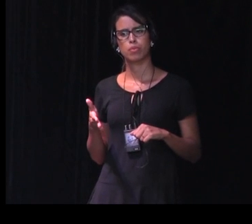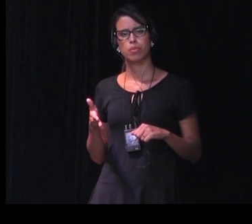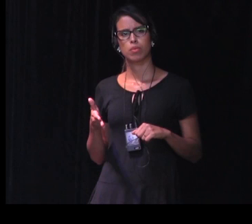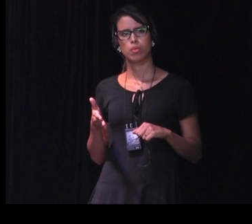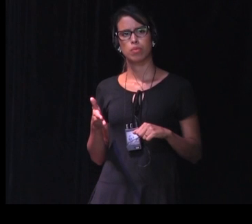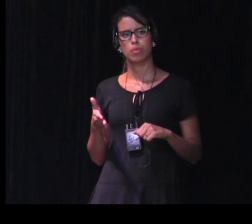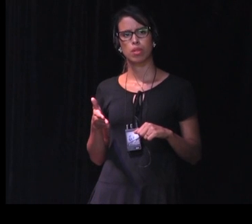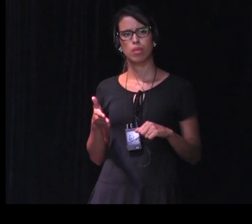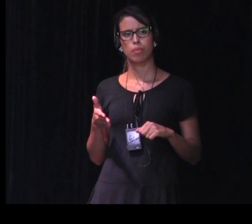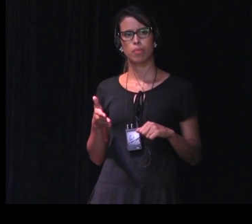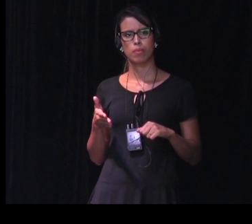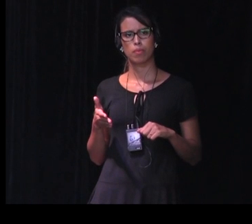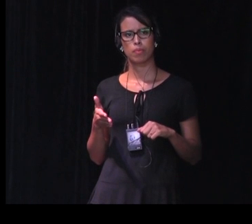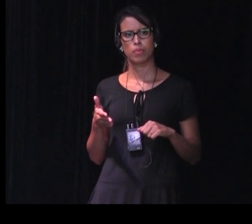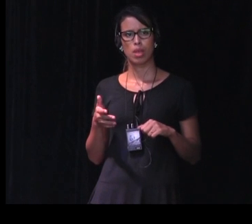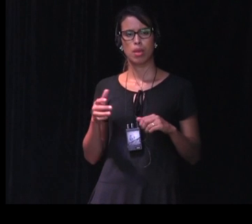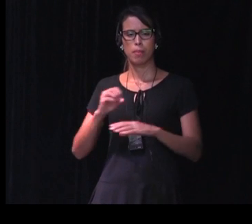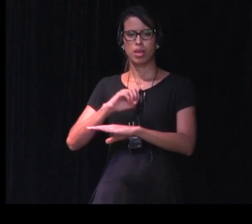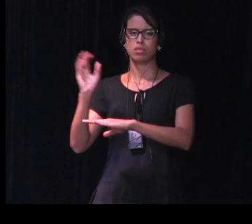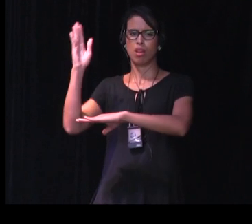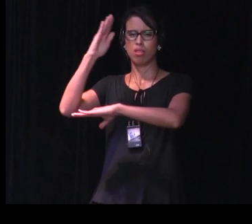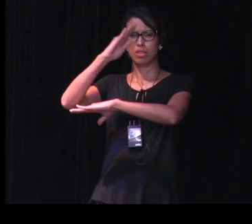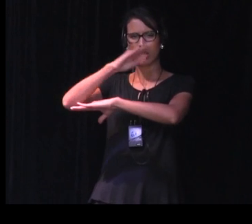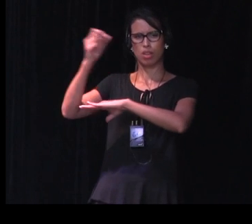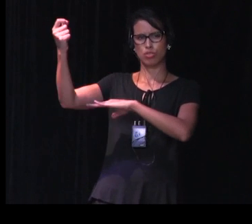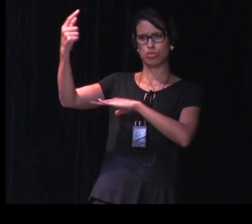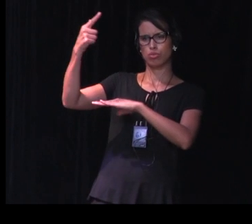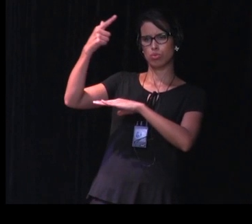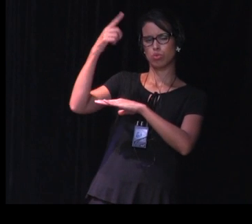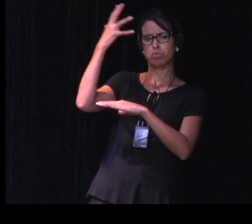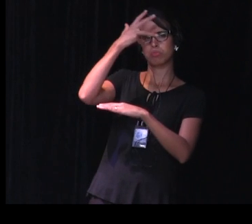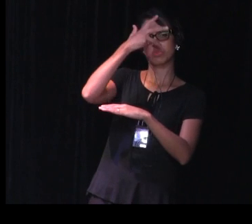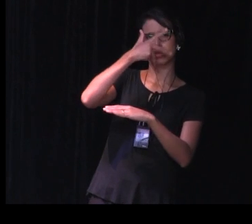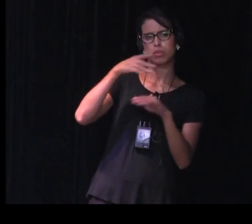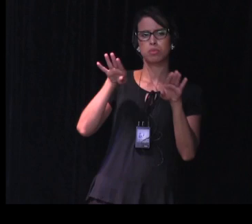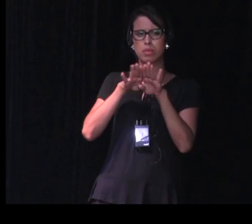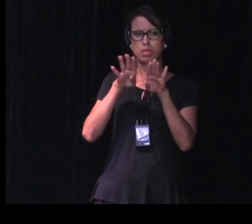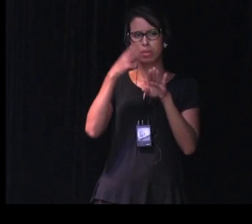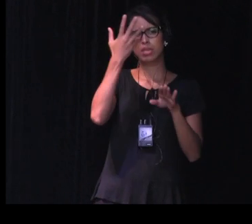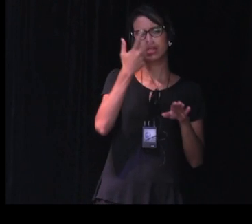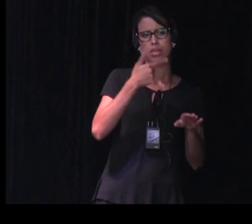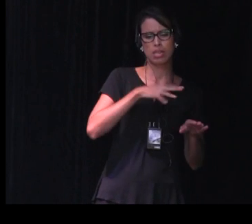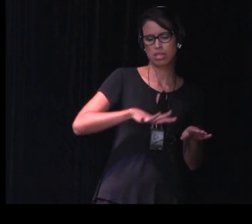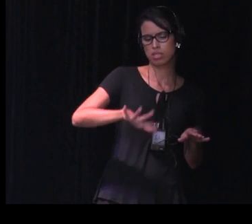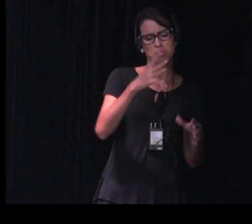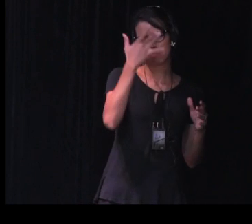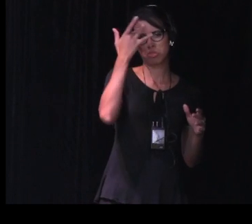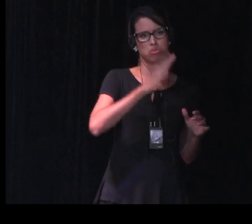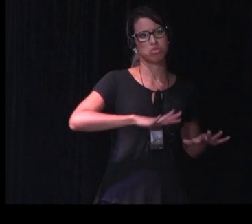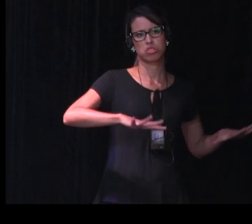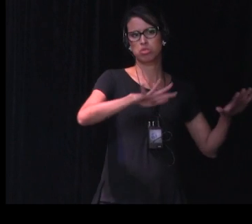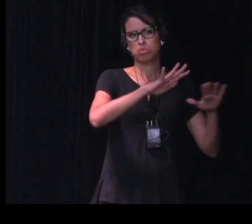seja refletida a luz linda da tarde de Santiago, mas que as crianças e todos